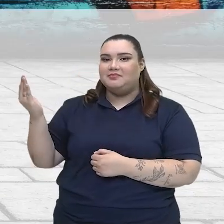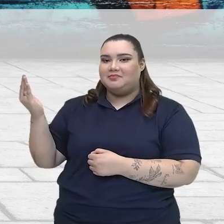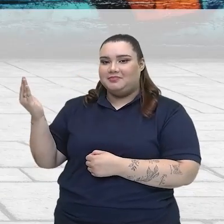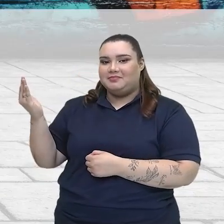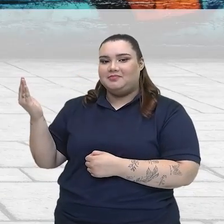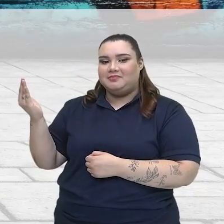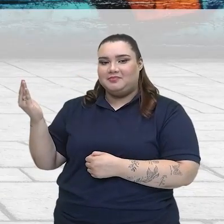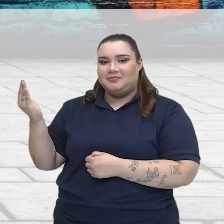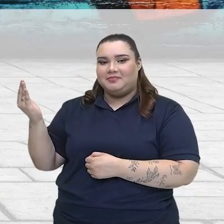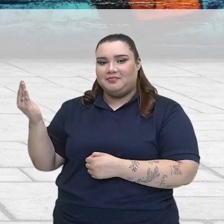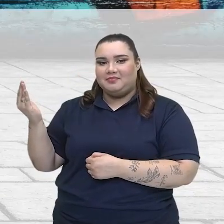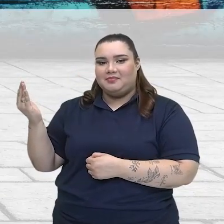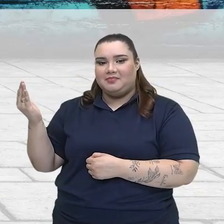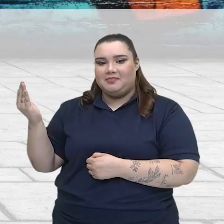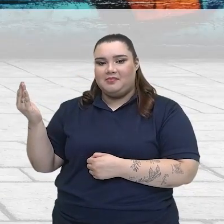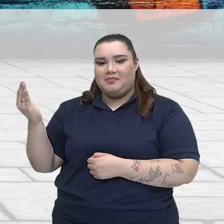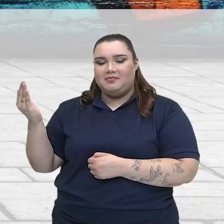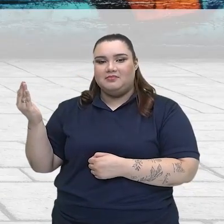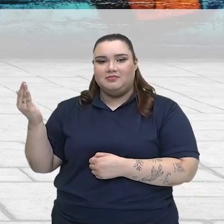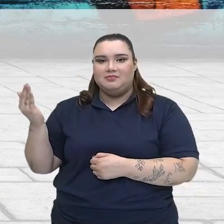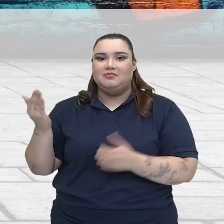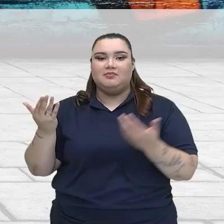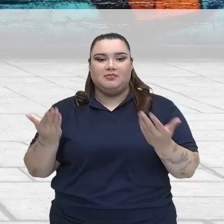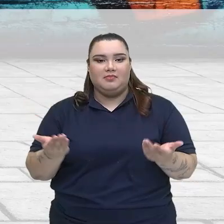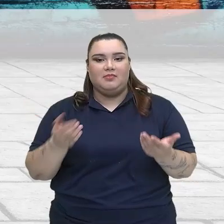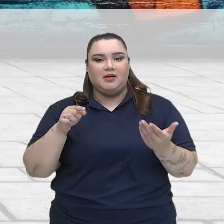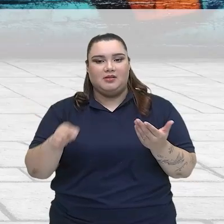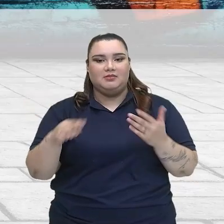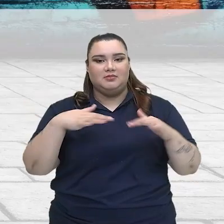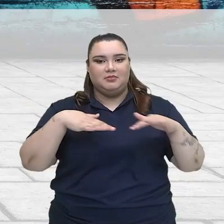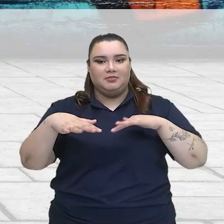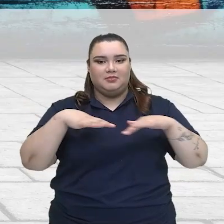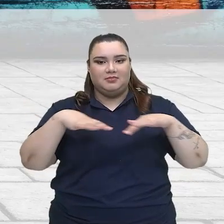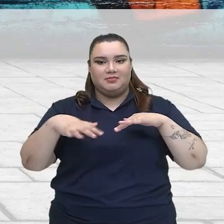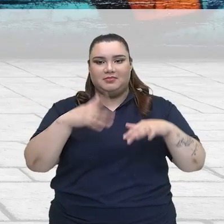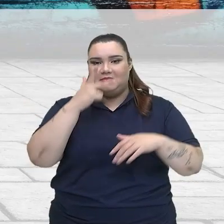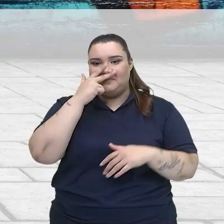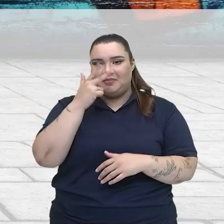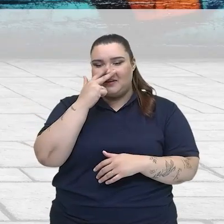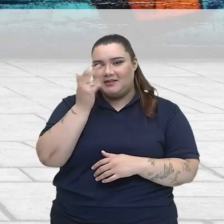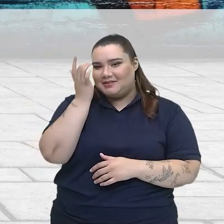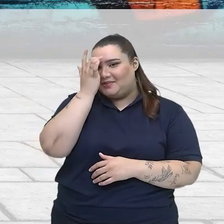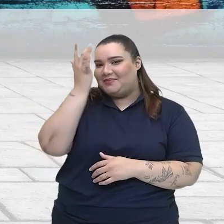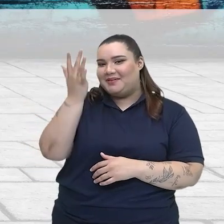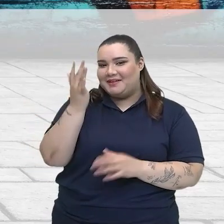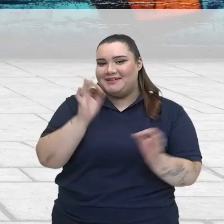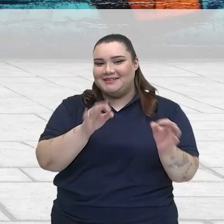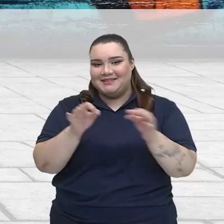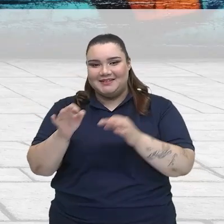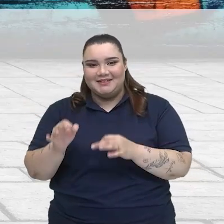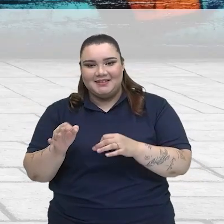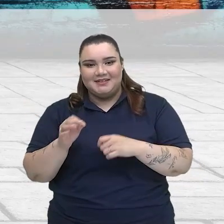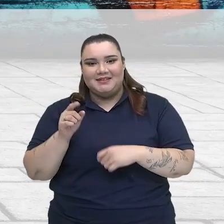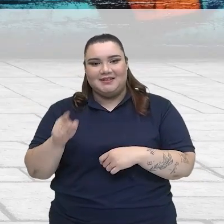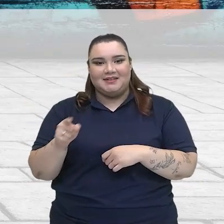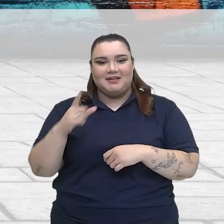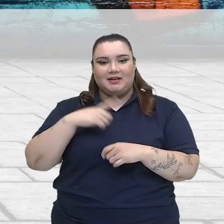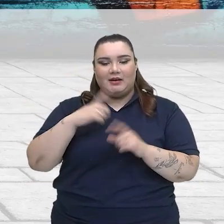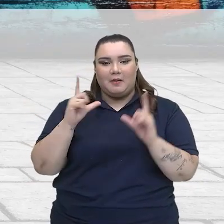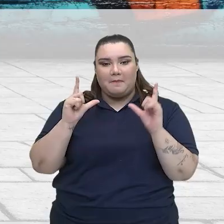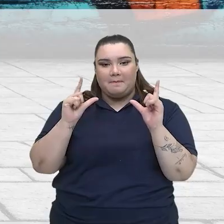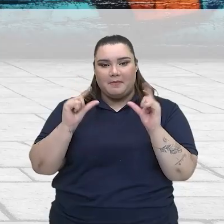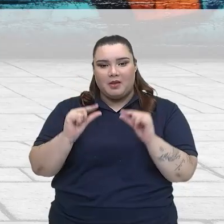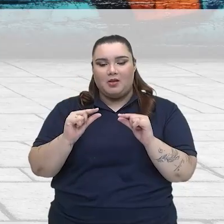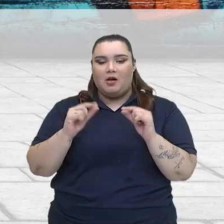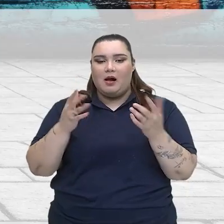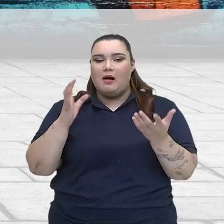aula facilmente, tá bom? Vou relaxar os joelhos, estender, relaxar, estender. E